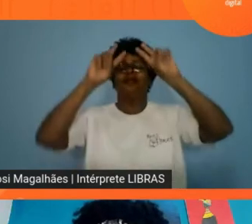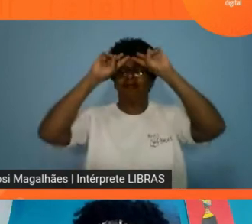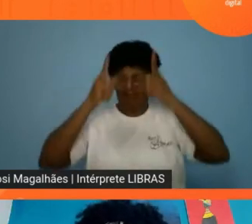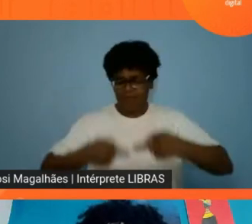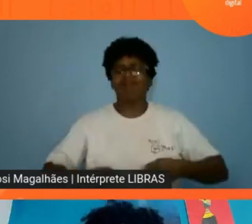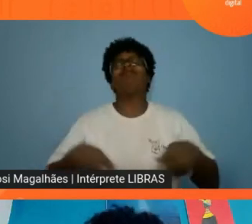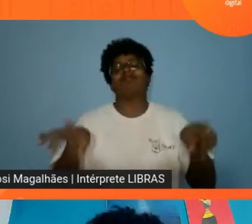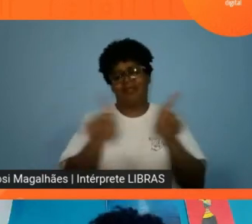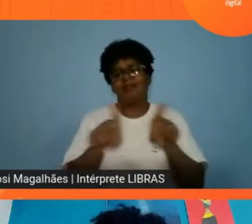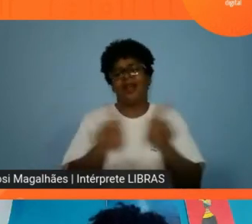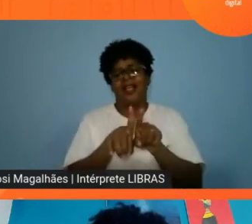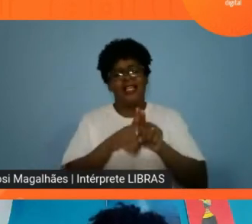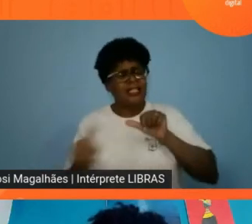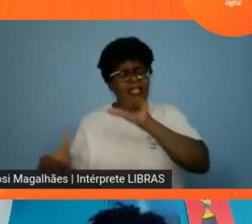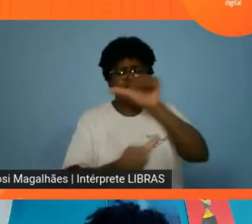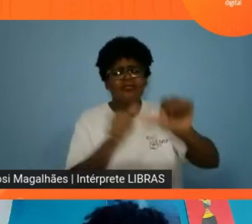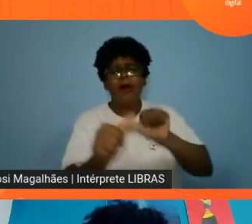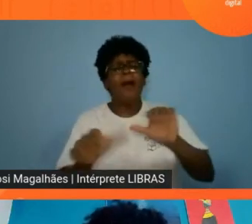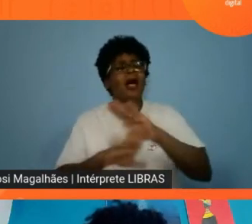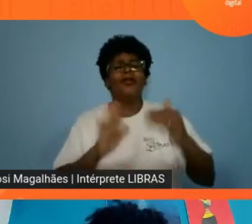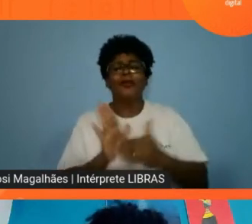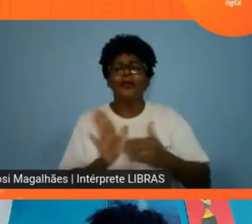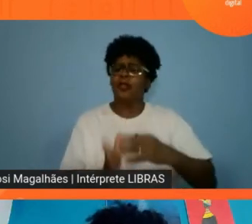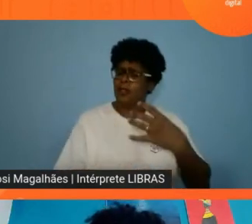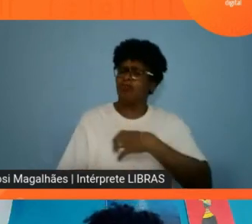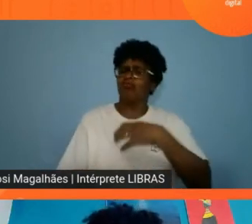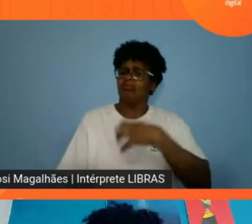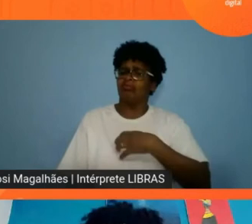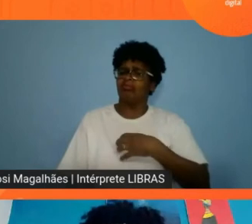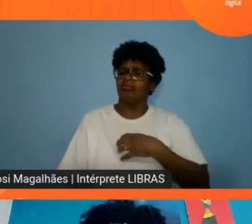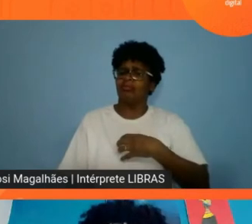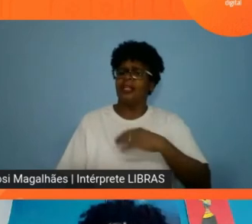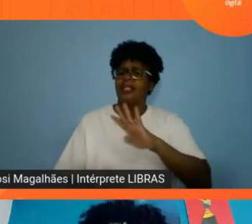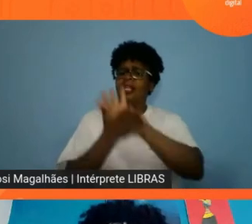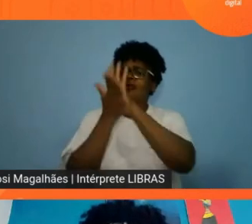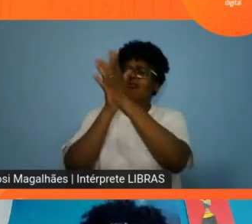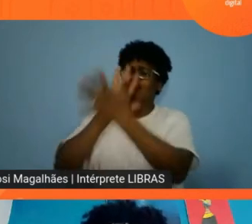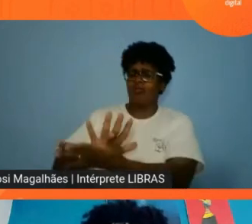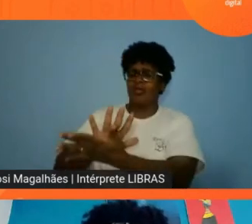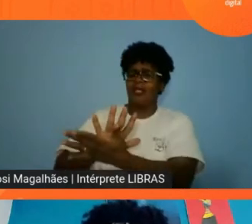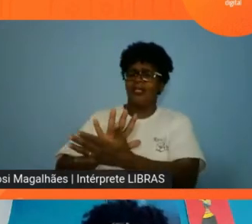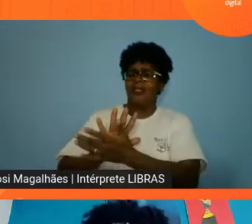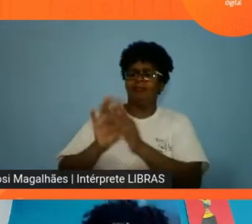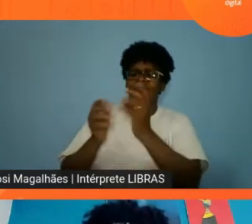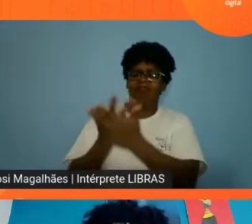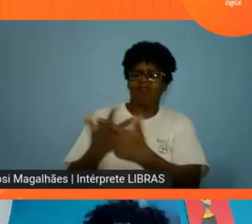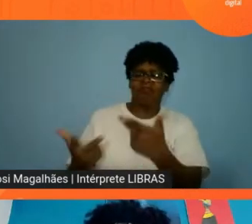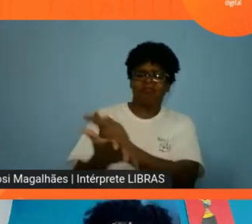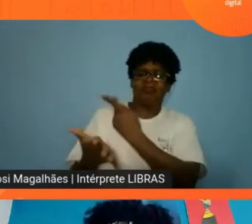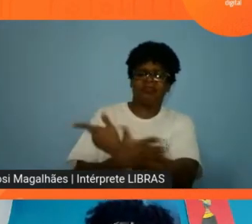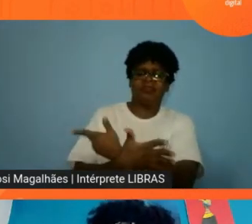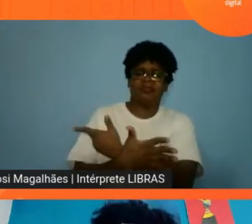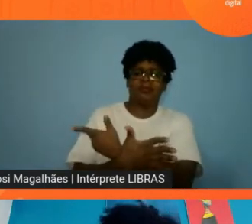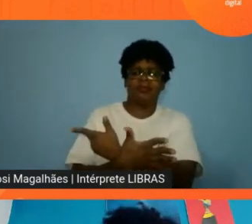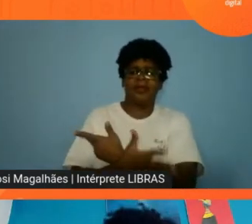meio é. Então, eu tenho aí uma ferramenta de desconstruir esse meio que me